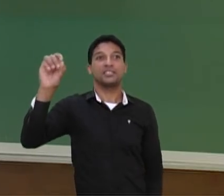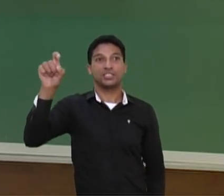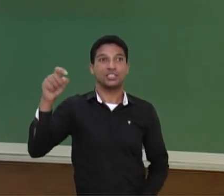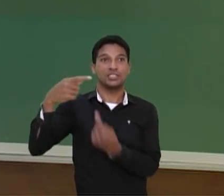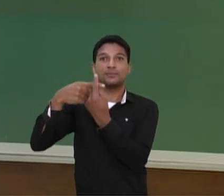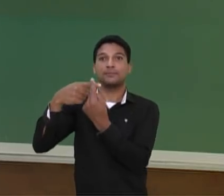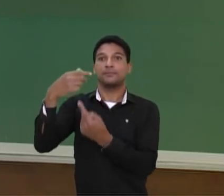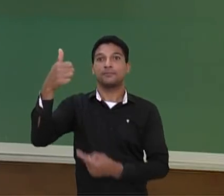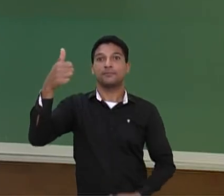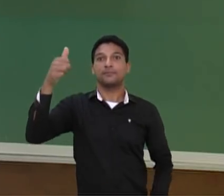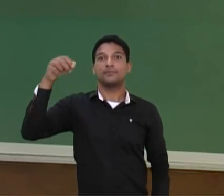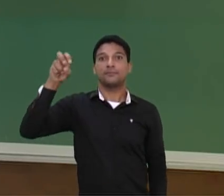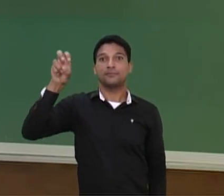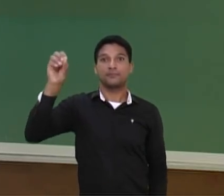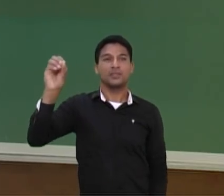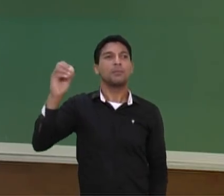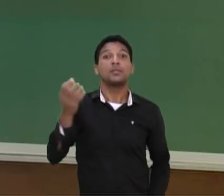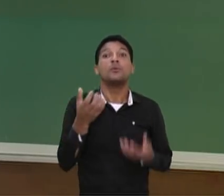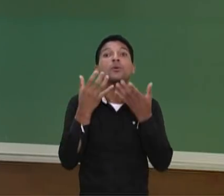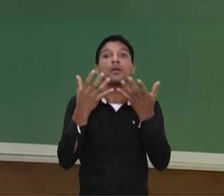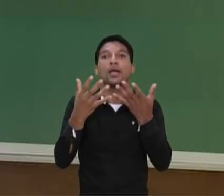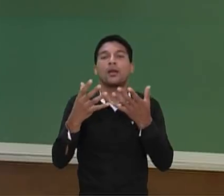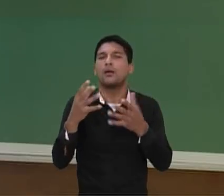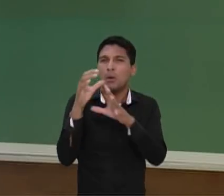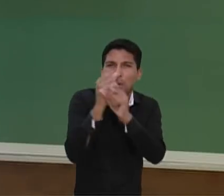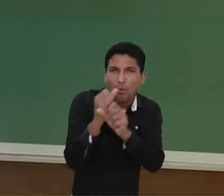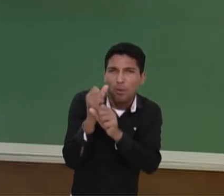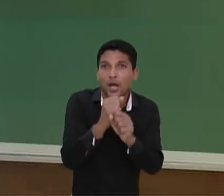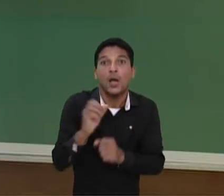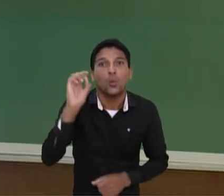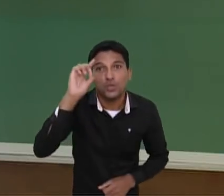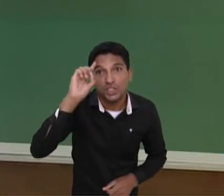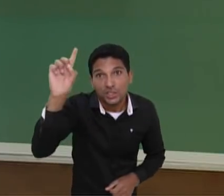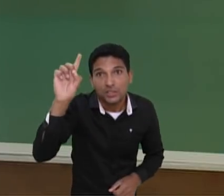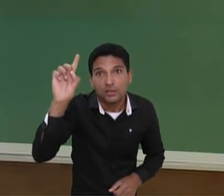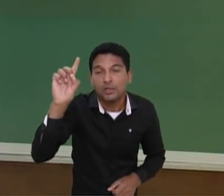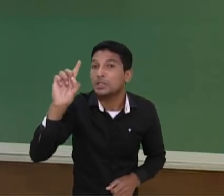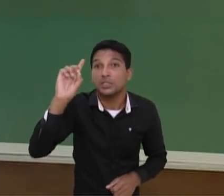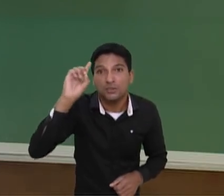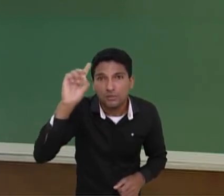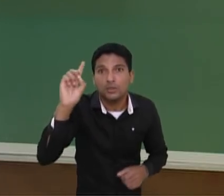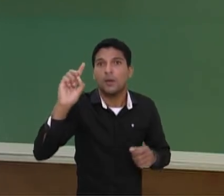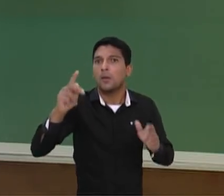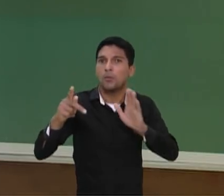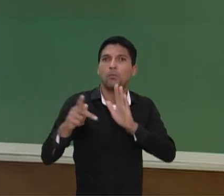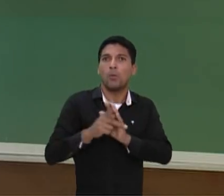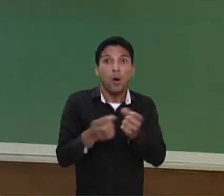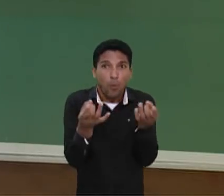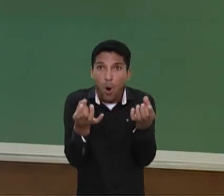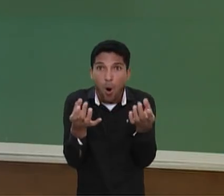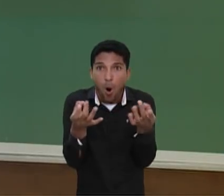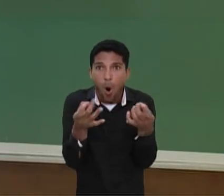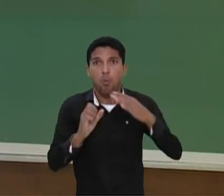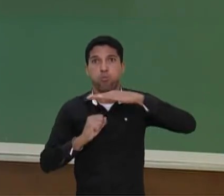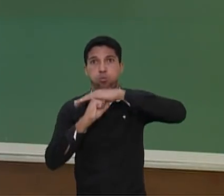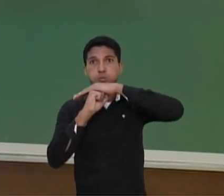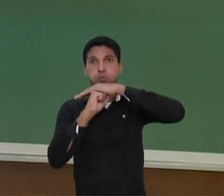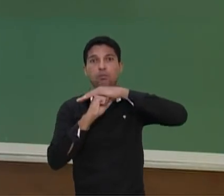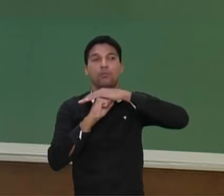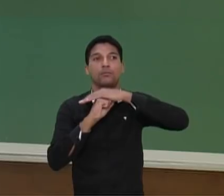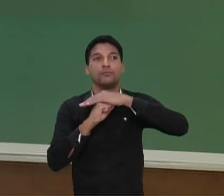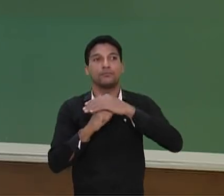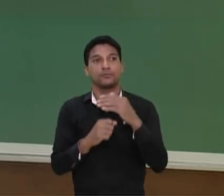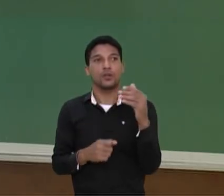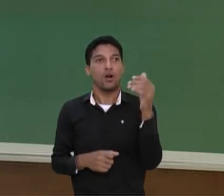aconteceu a quantidade máxima de venda eu calculo x do vértice e se eu quero calcular a